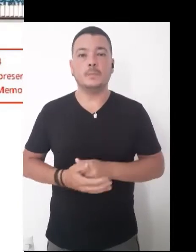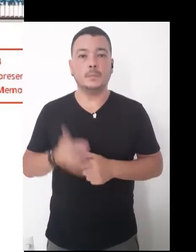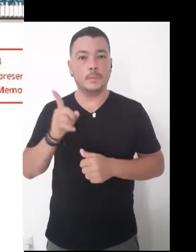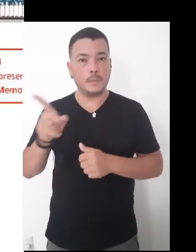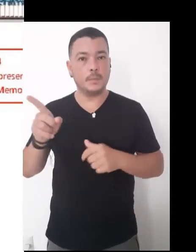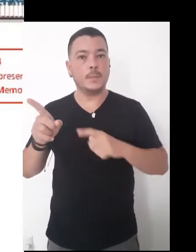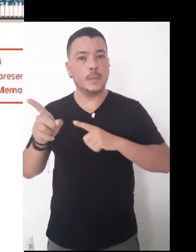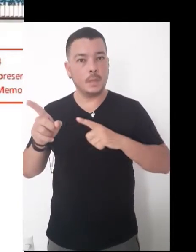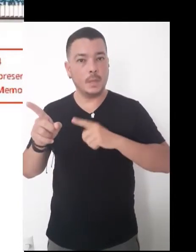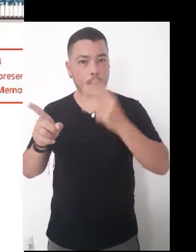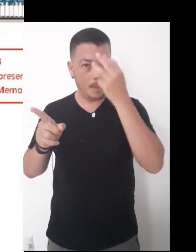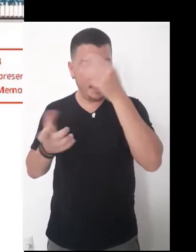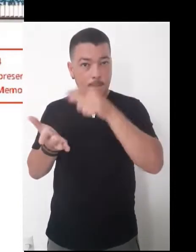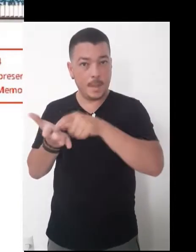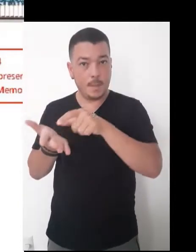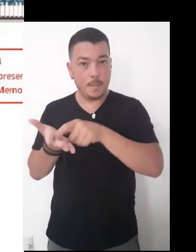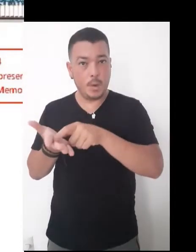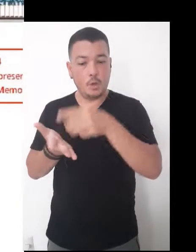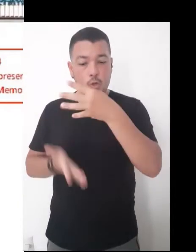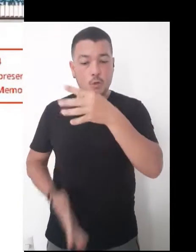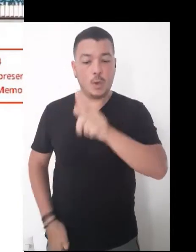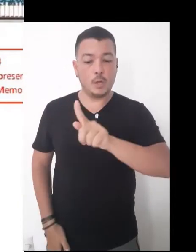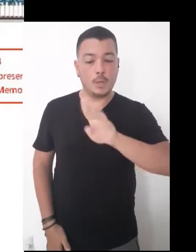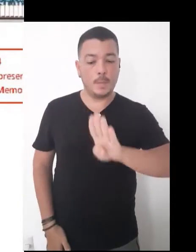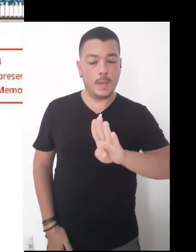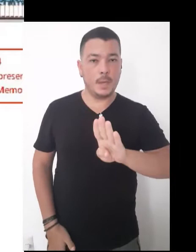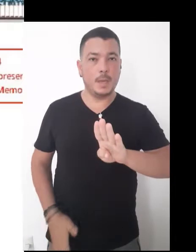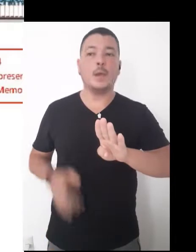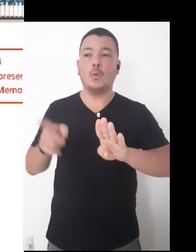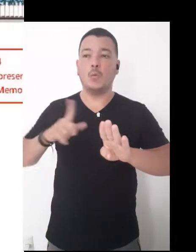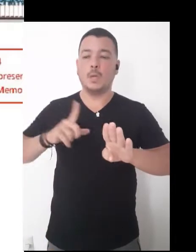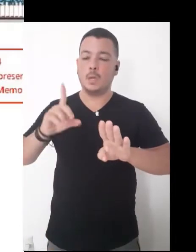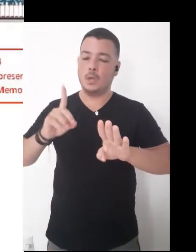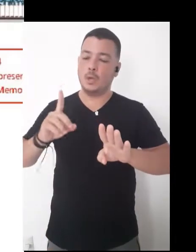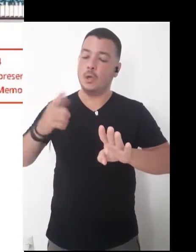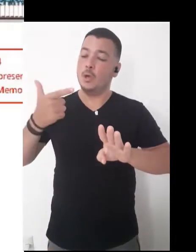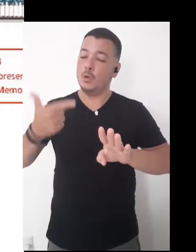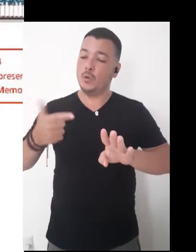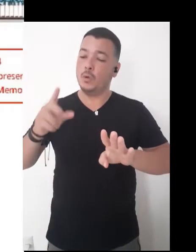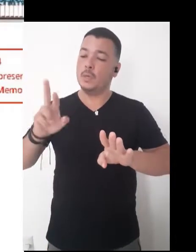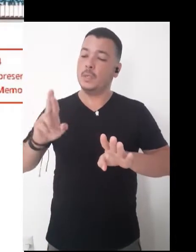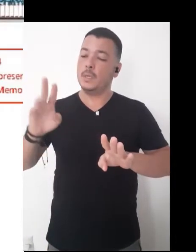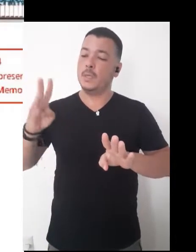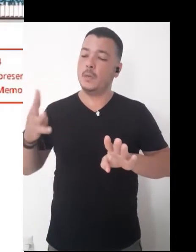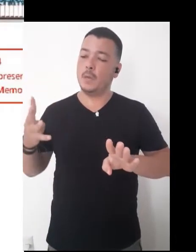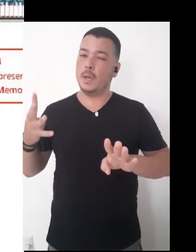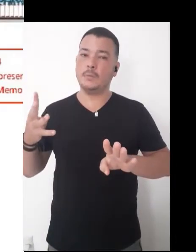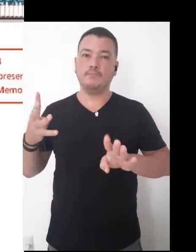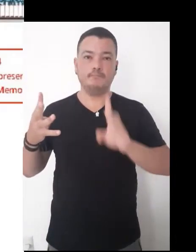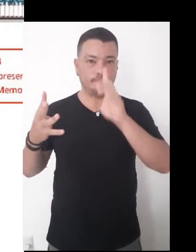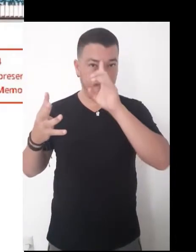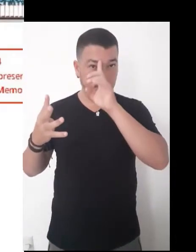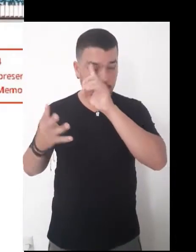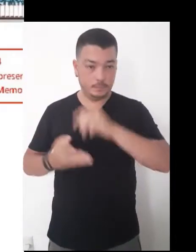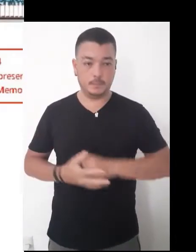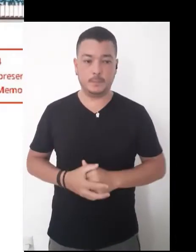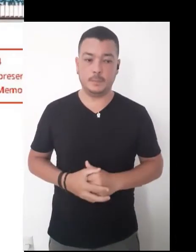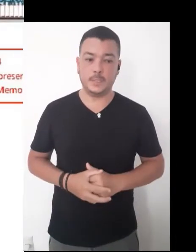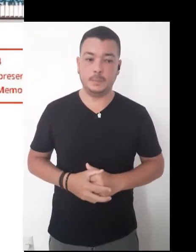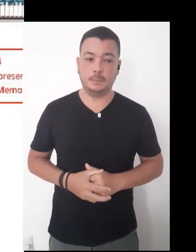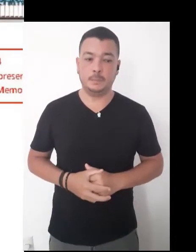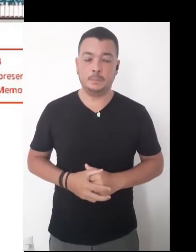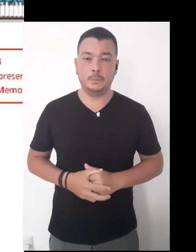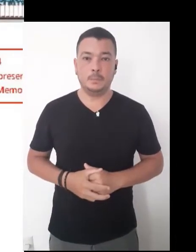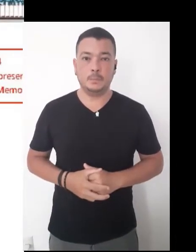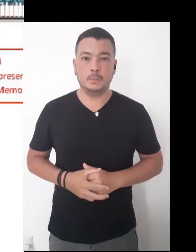de armazenamento com 2R4. Né? Ela é uma memória dual rank, né? Ela tem 2 ranks de